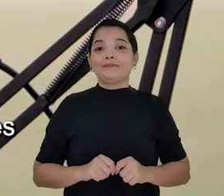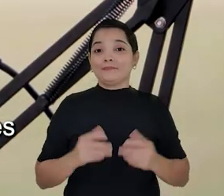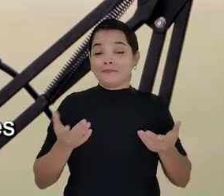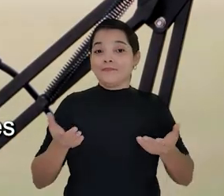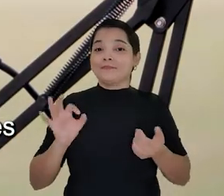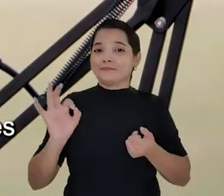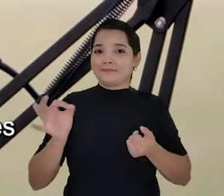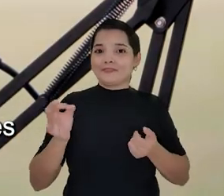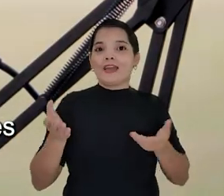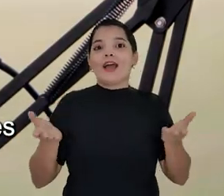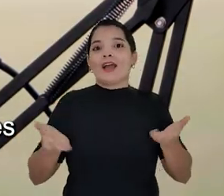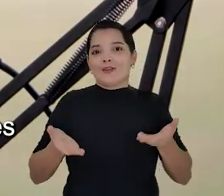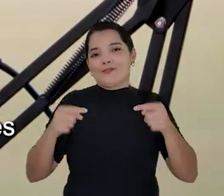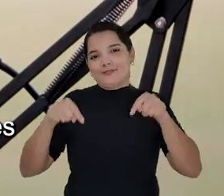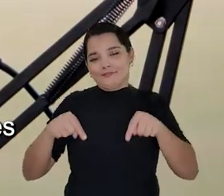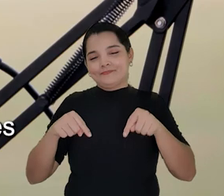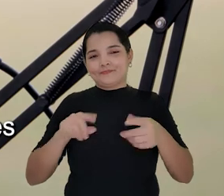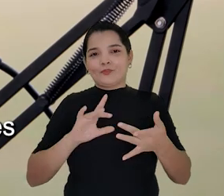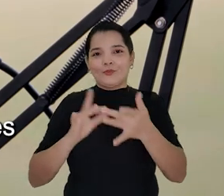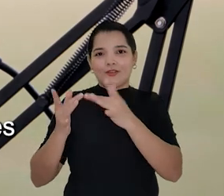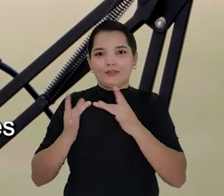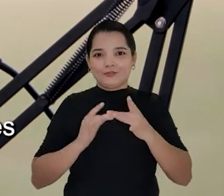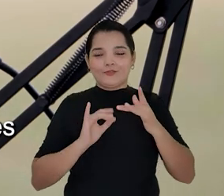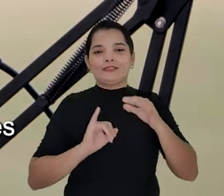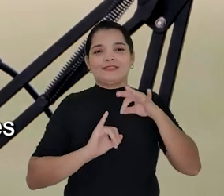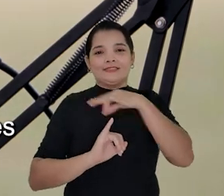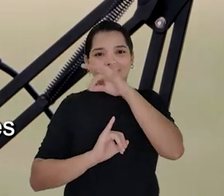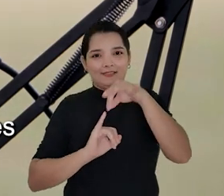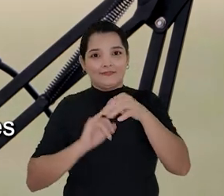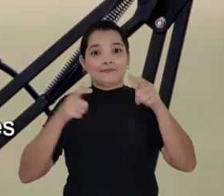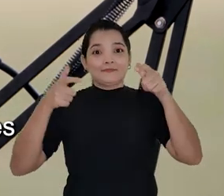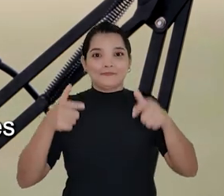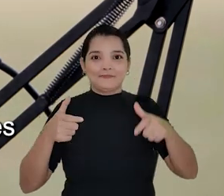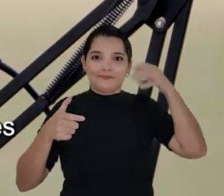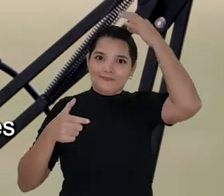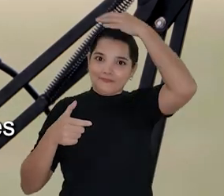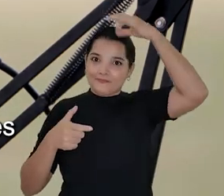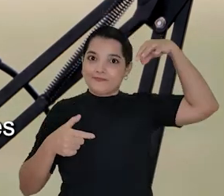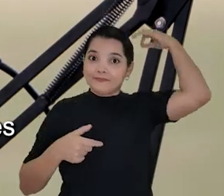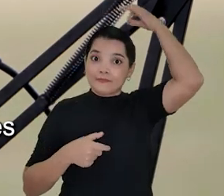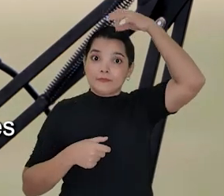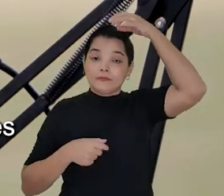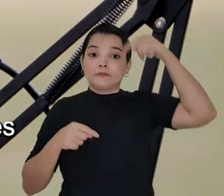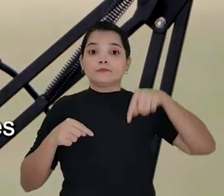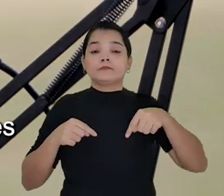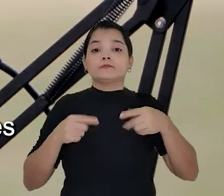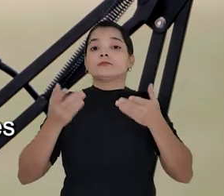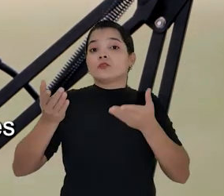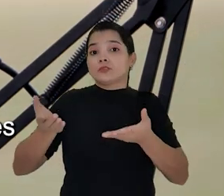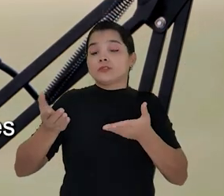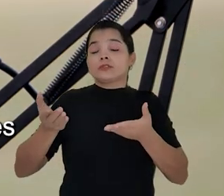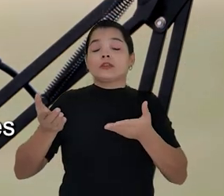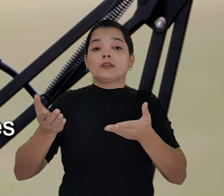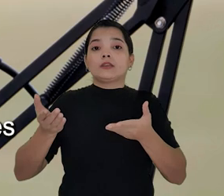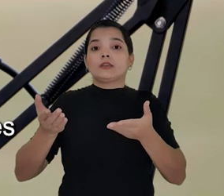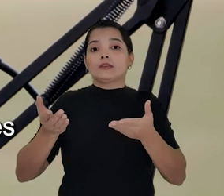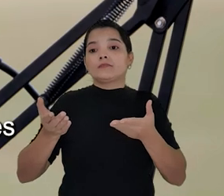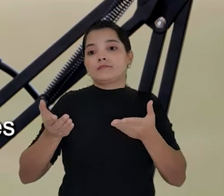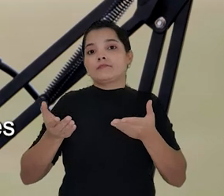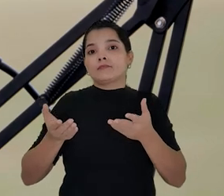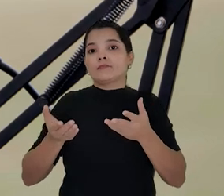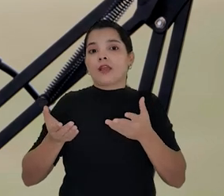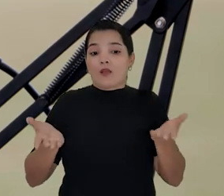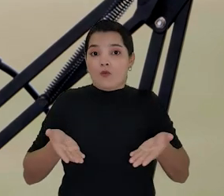agora Francilene estamos no conexões ifs aqui no Espírito Santo eh e você vai se